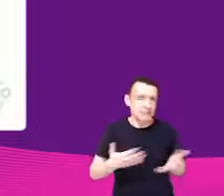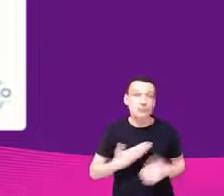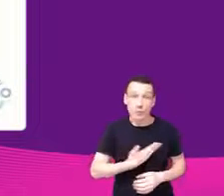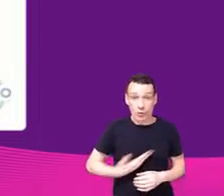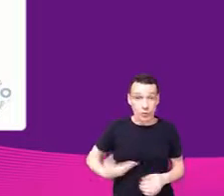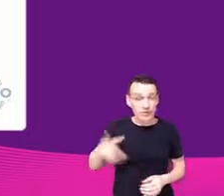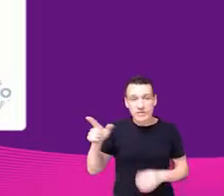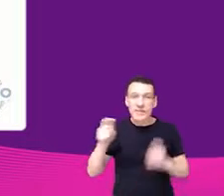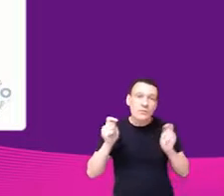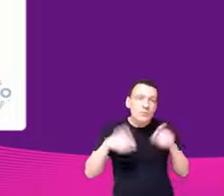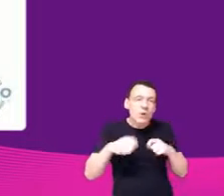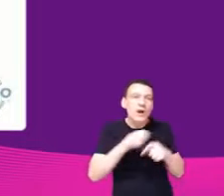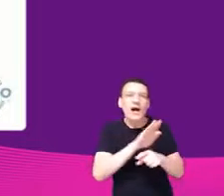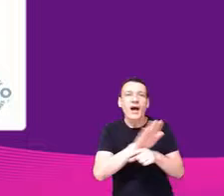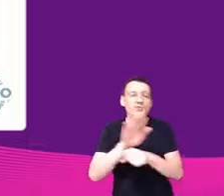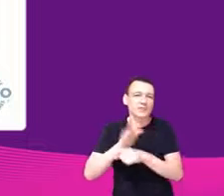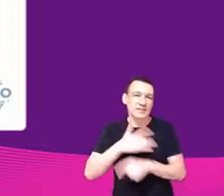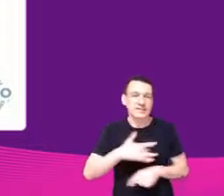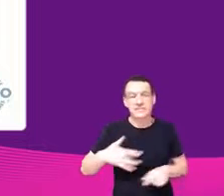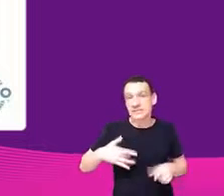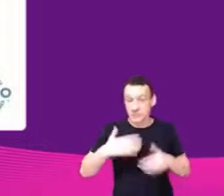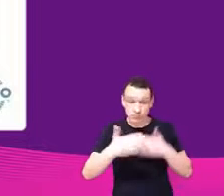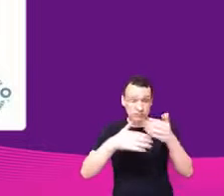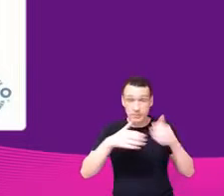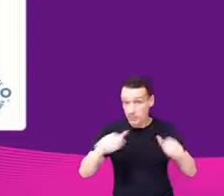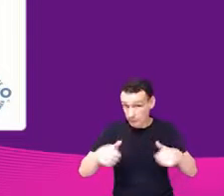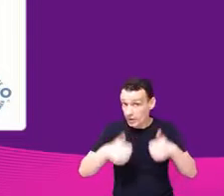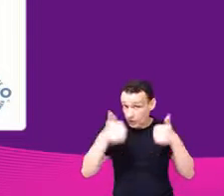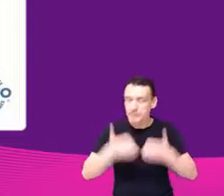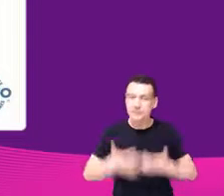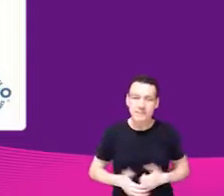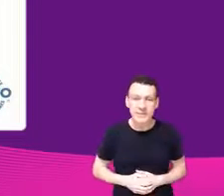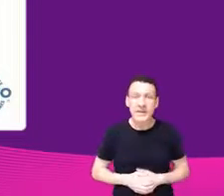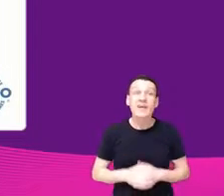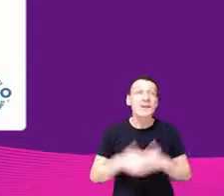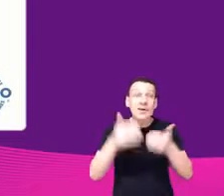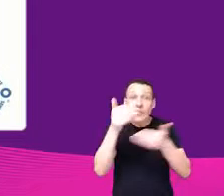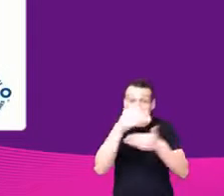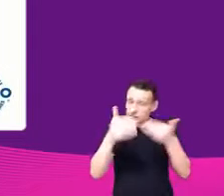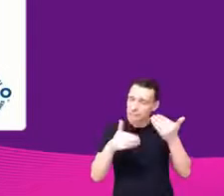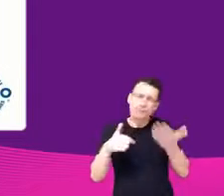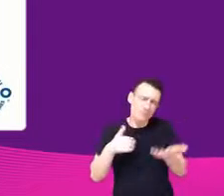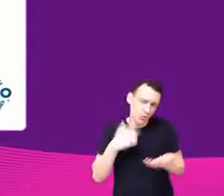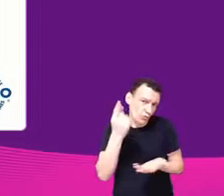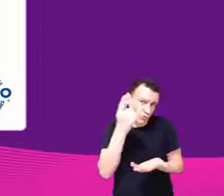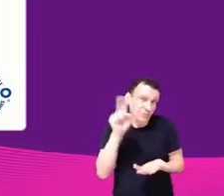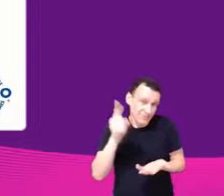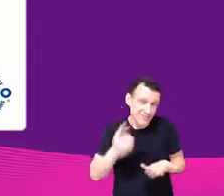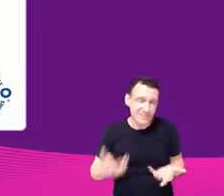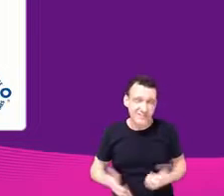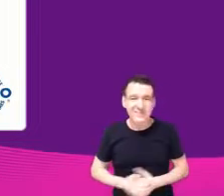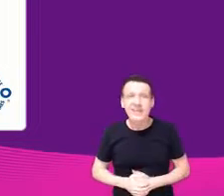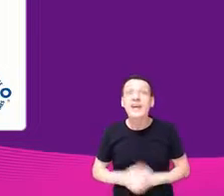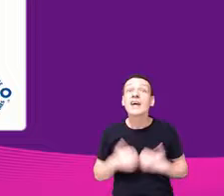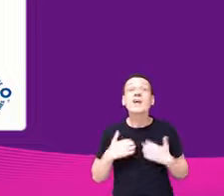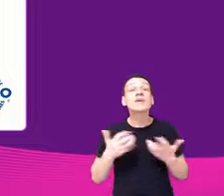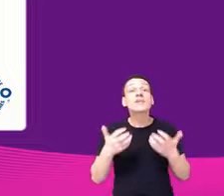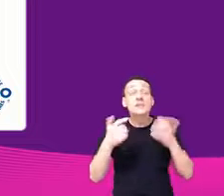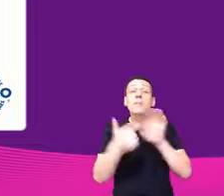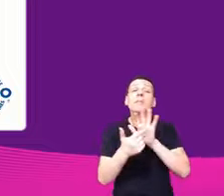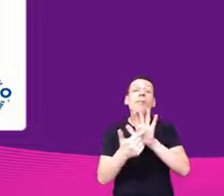vez melhor. Bom, esse é o meu último slide, que eu queria só mostrar um exemplo prático, assim,